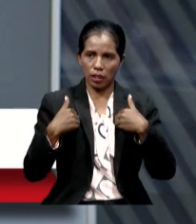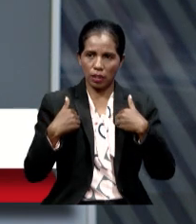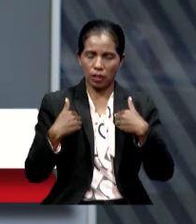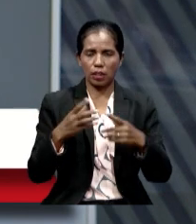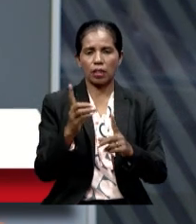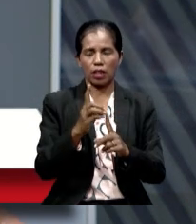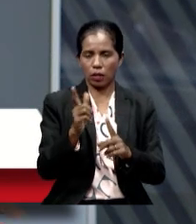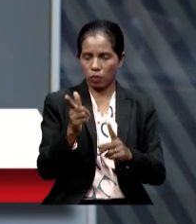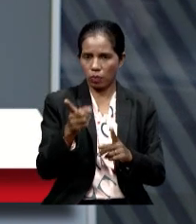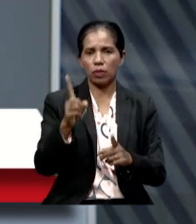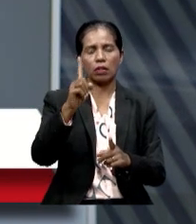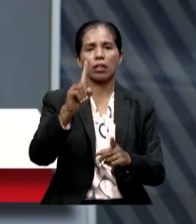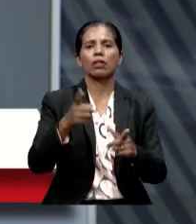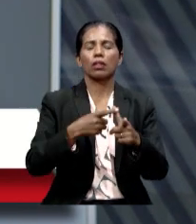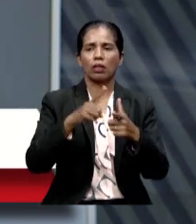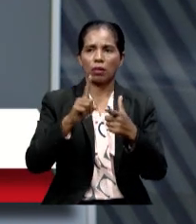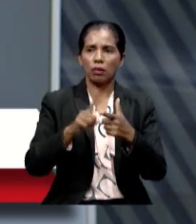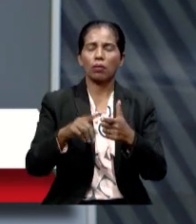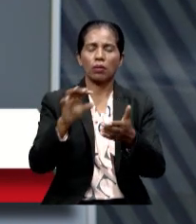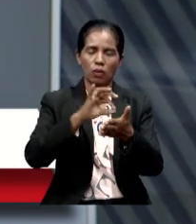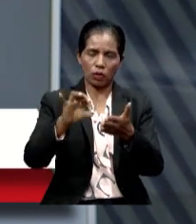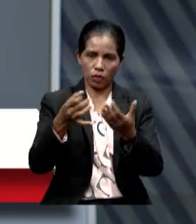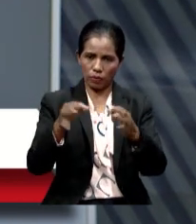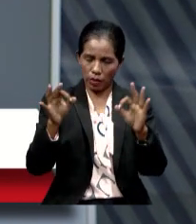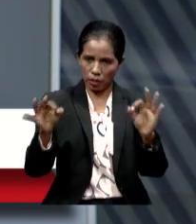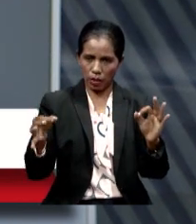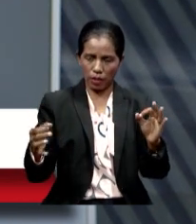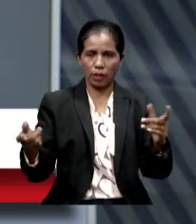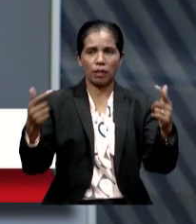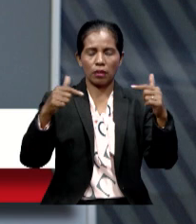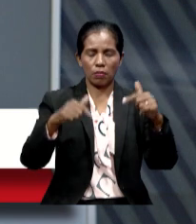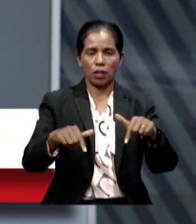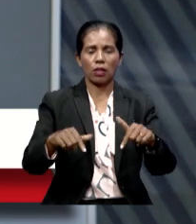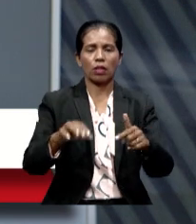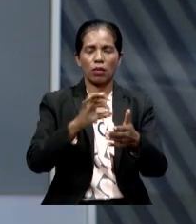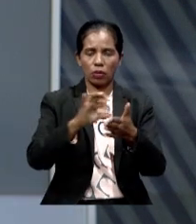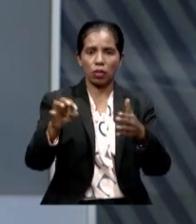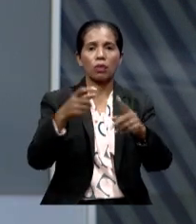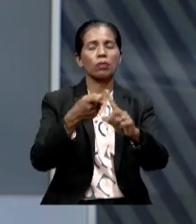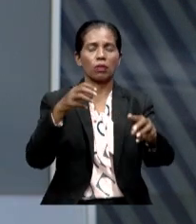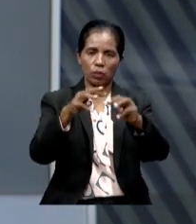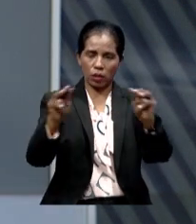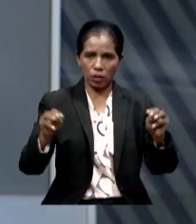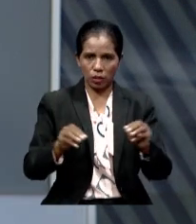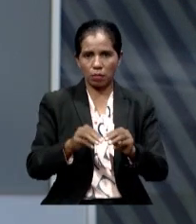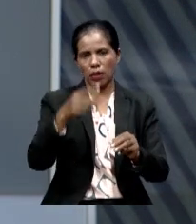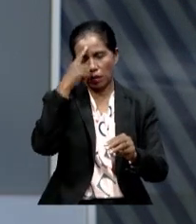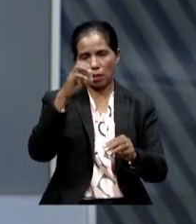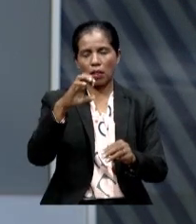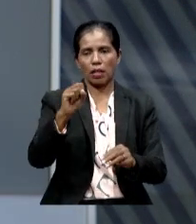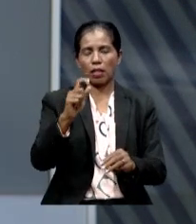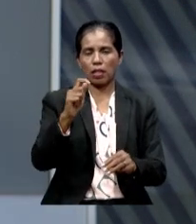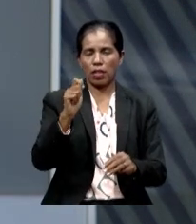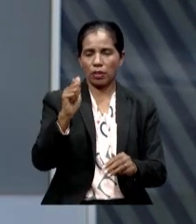21, depois contagem rota, bem quer dizer apuramento do município de Niné. Também está aí de